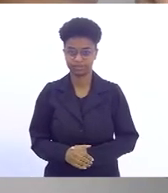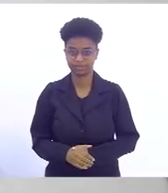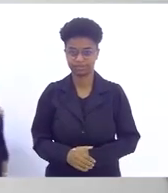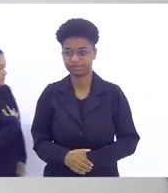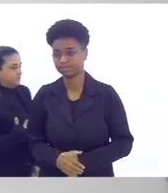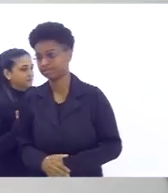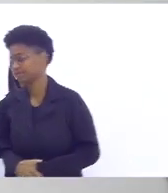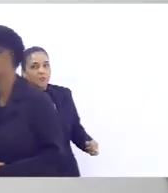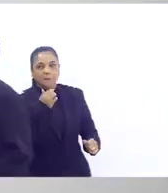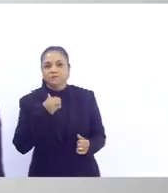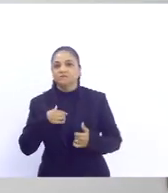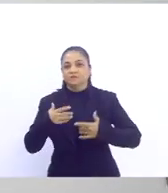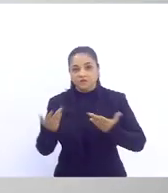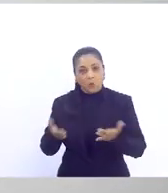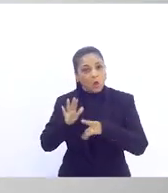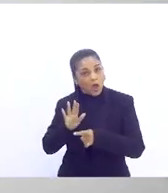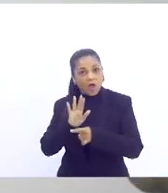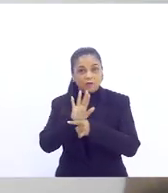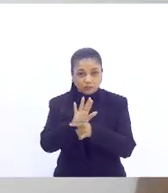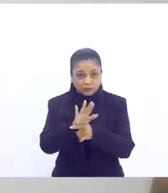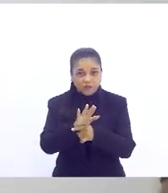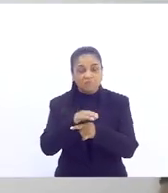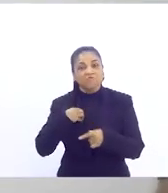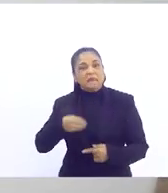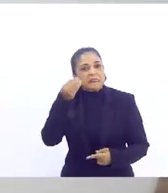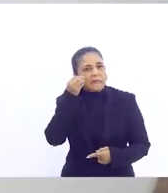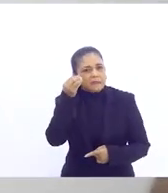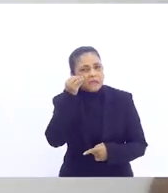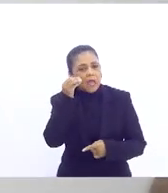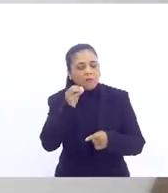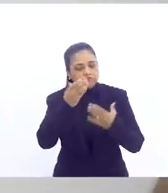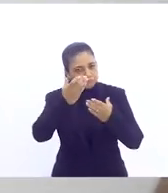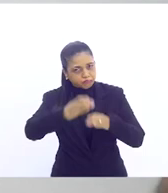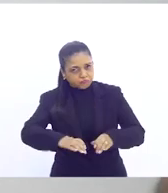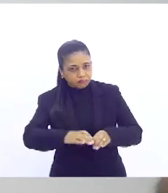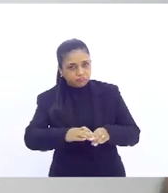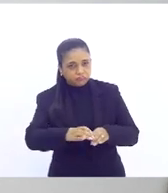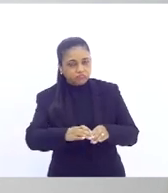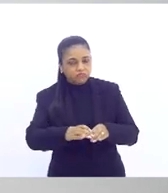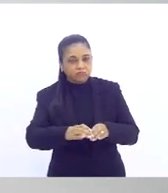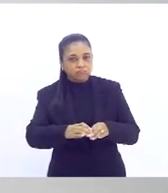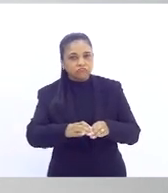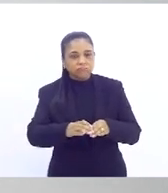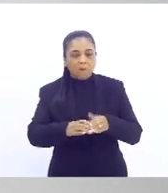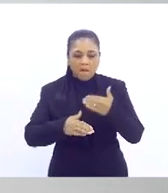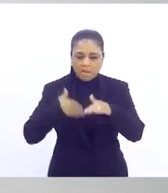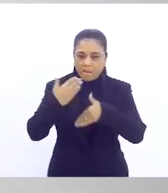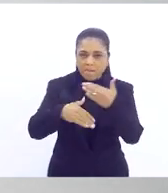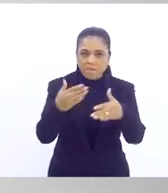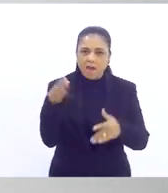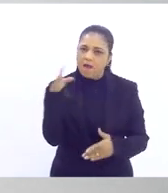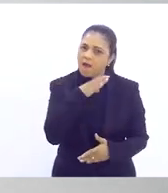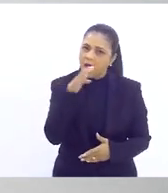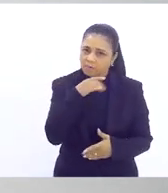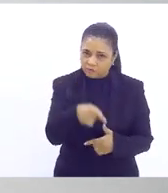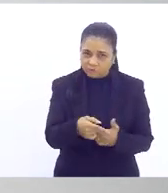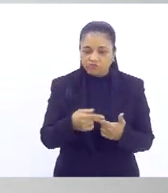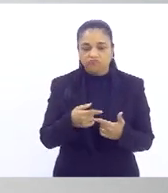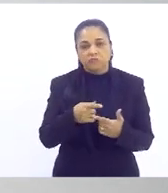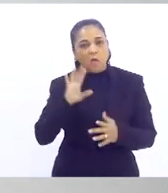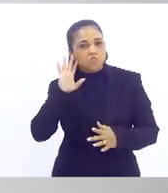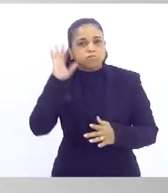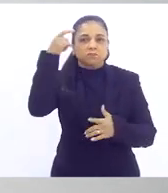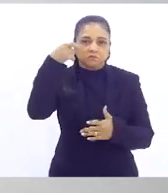deputados eu tô aqui para ajudar para tentar botar esse concurso em andamento mais rápido possível que a única saída